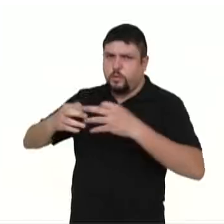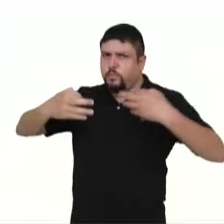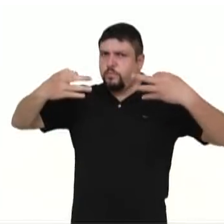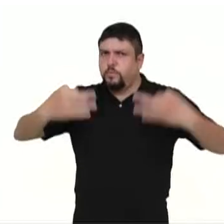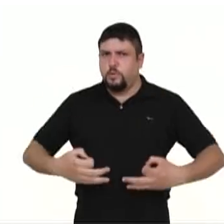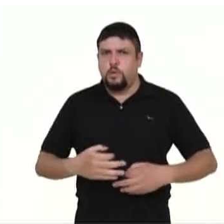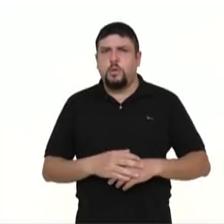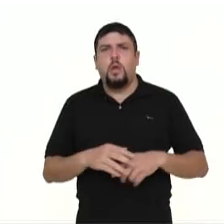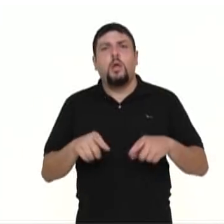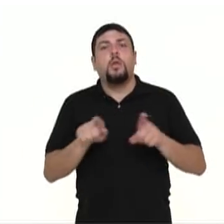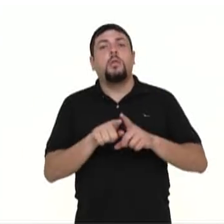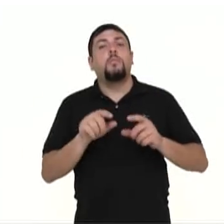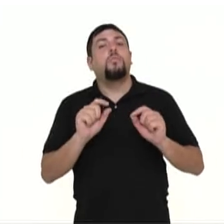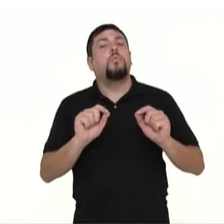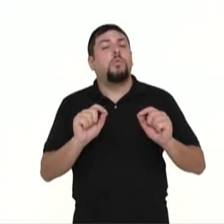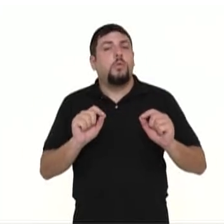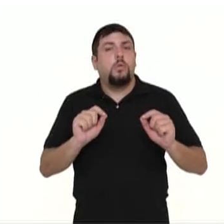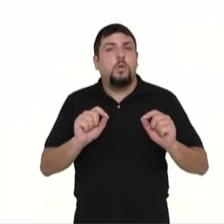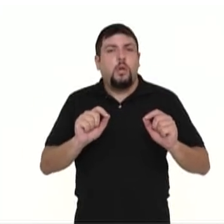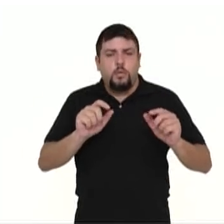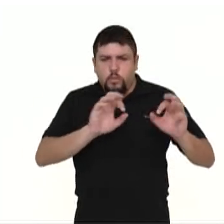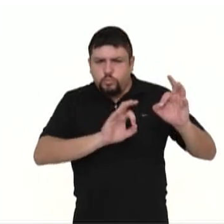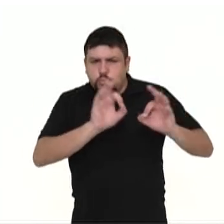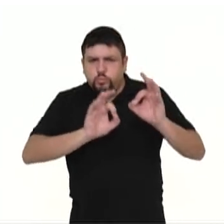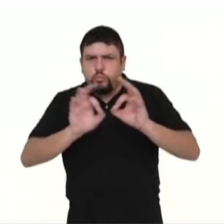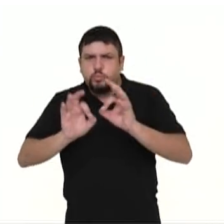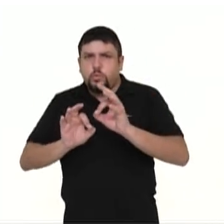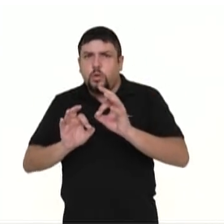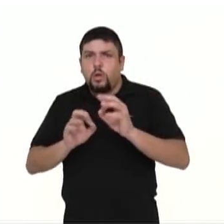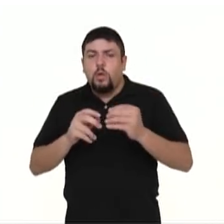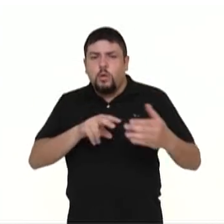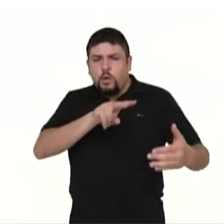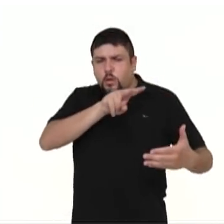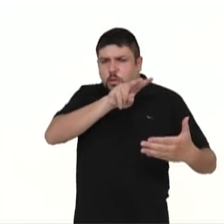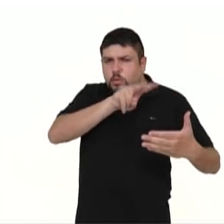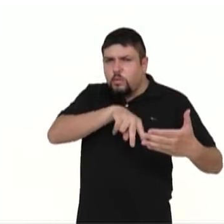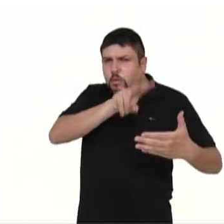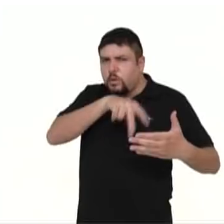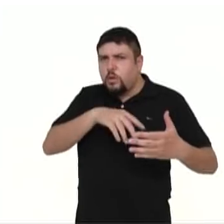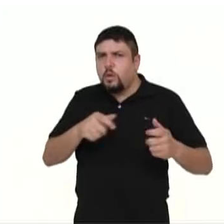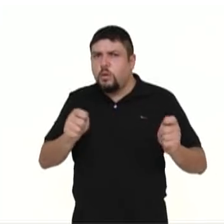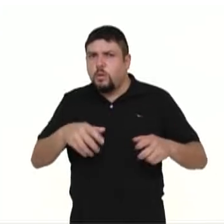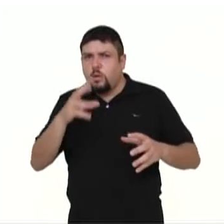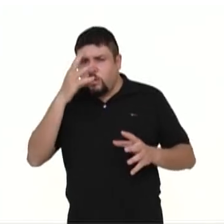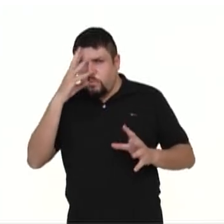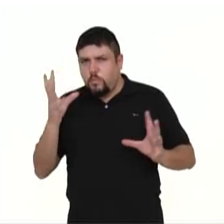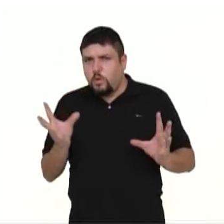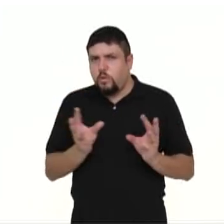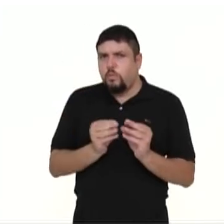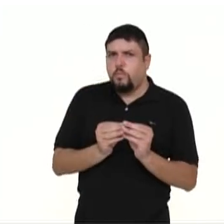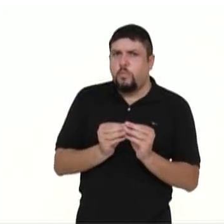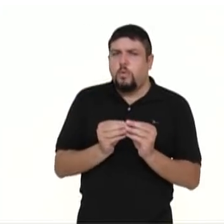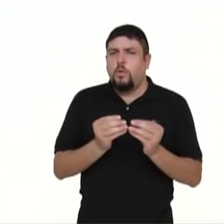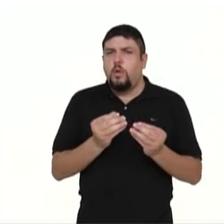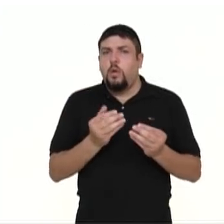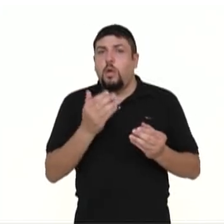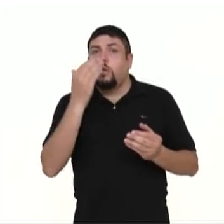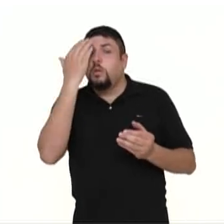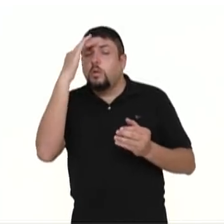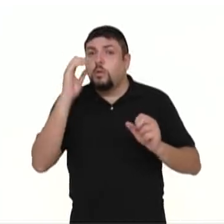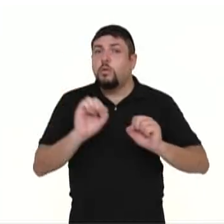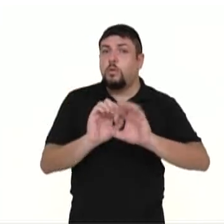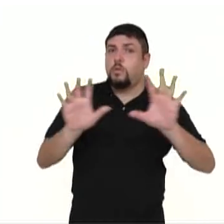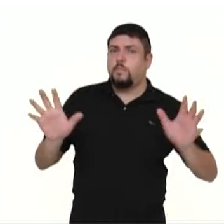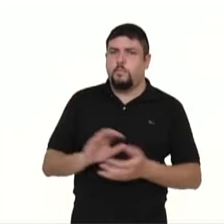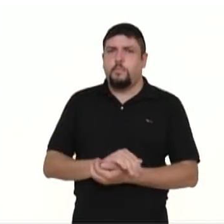tá? A fim de permitir que a compreensão de um fenômeno seja possível, né? Então,